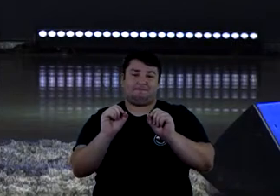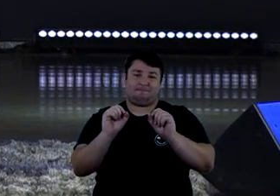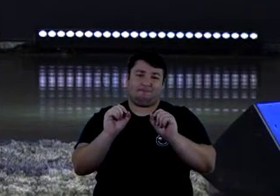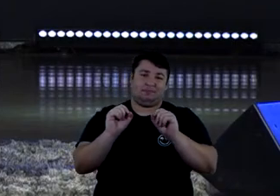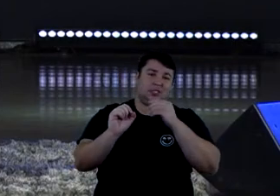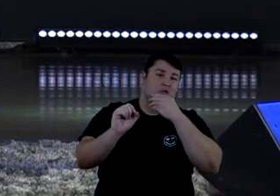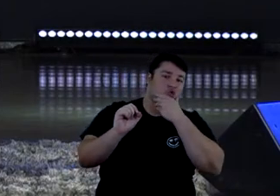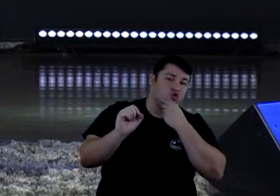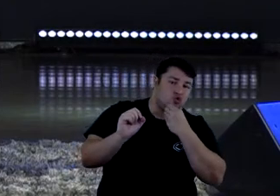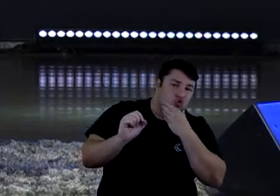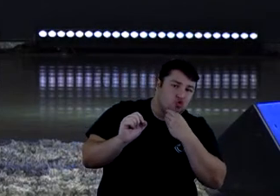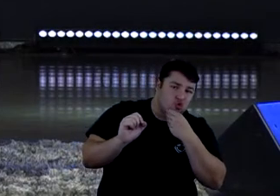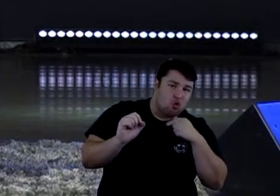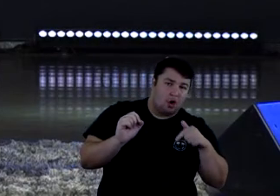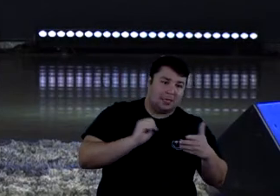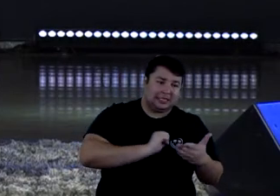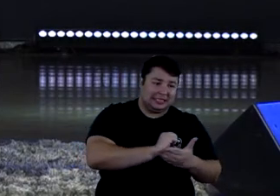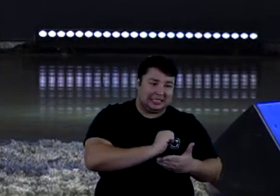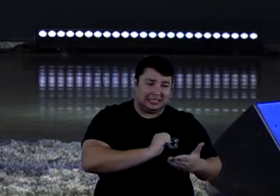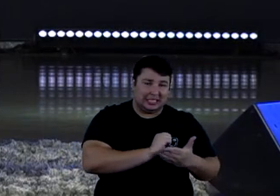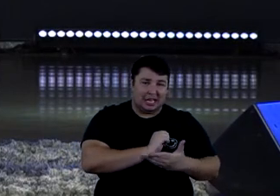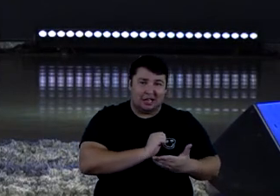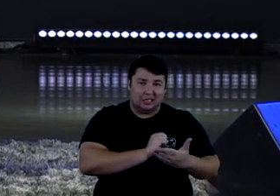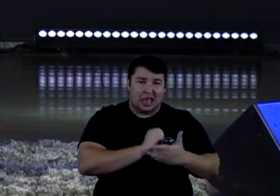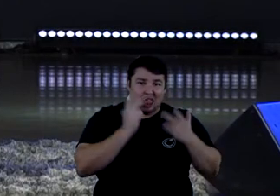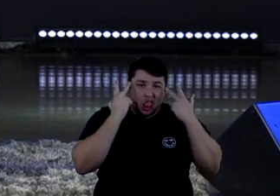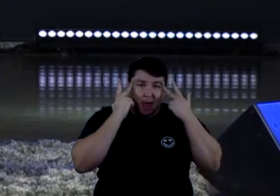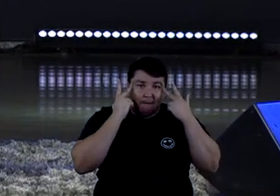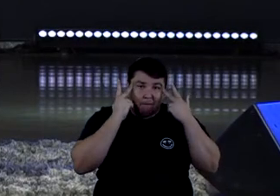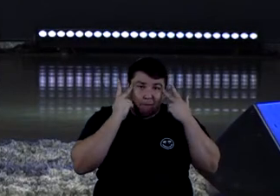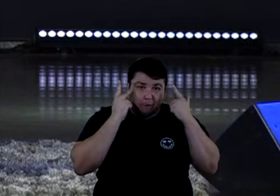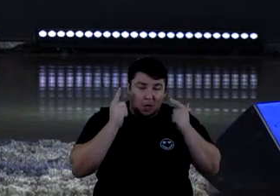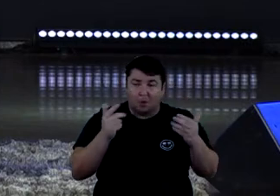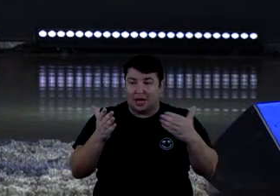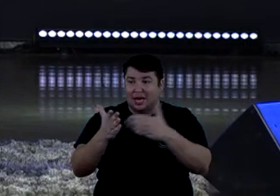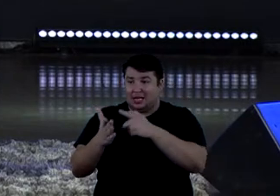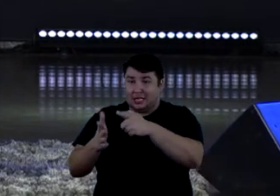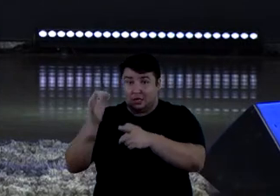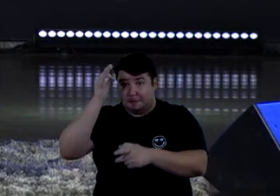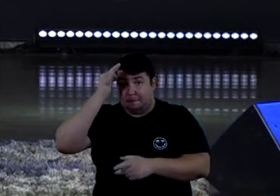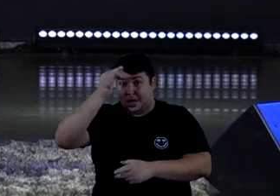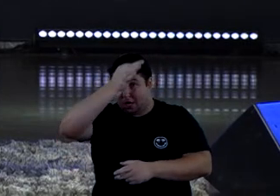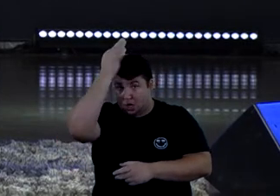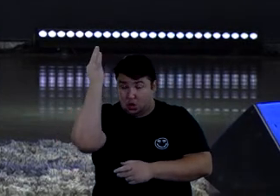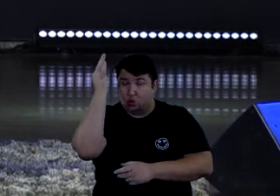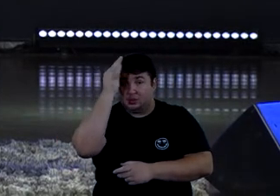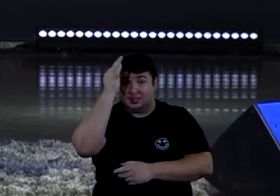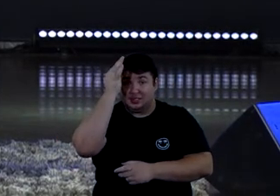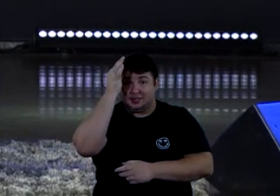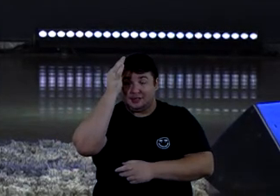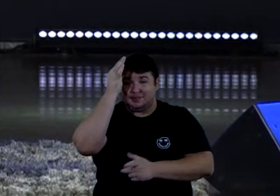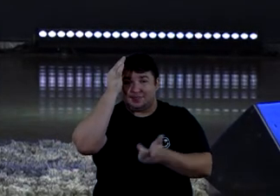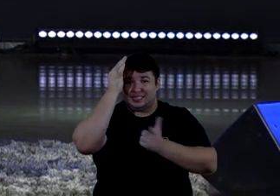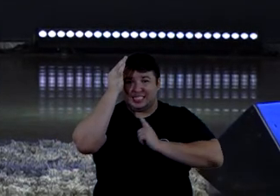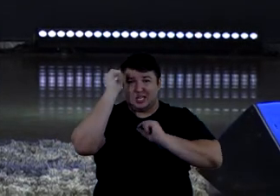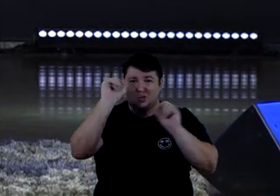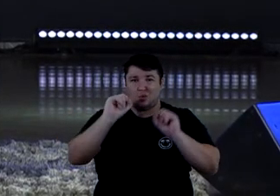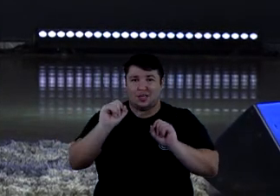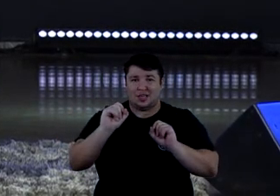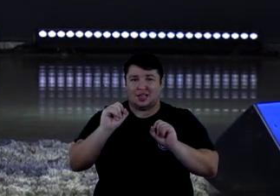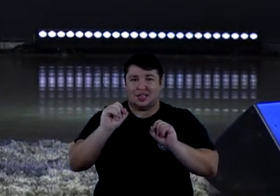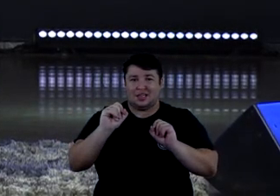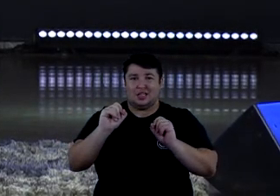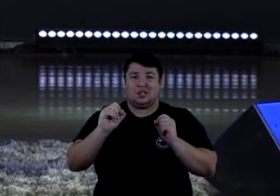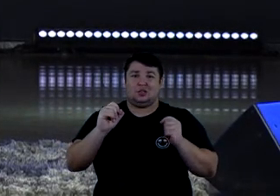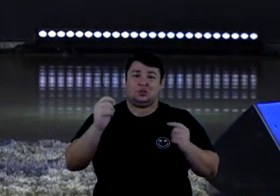do homem selvagem, do homem natural para o homem espiritual, existem duas